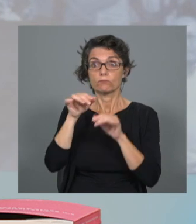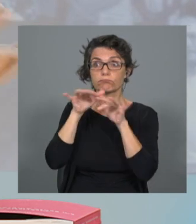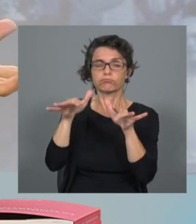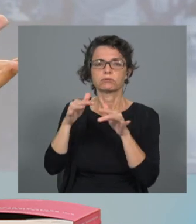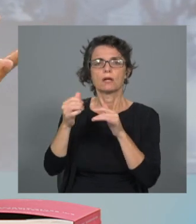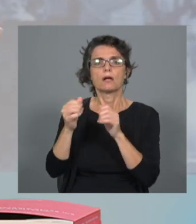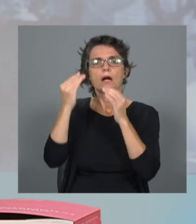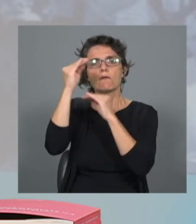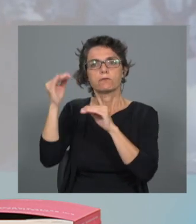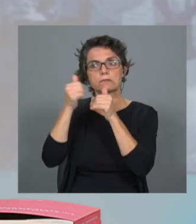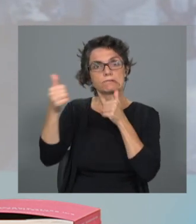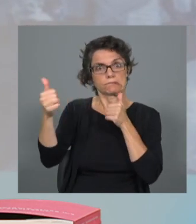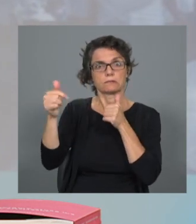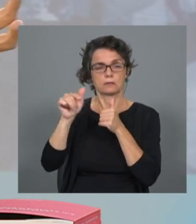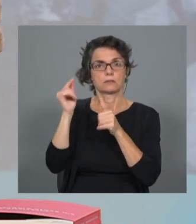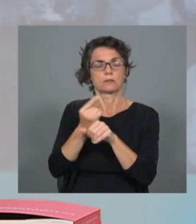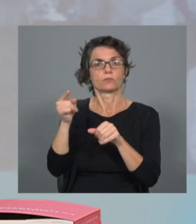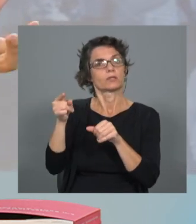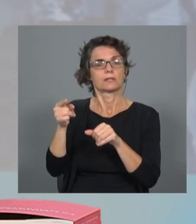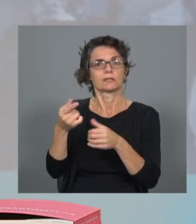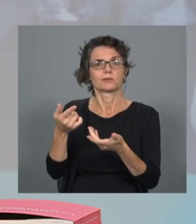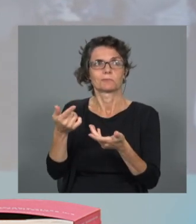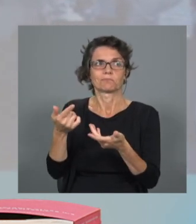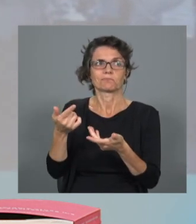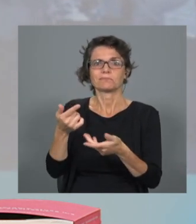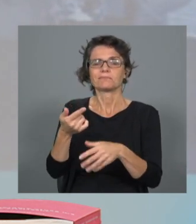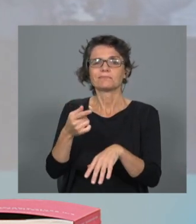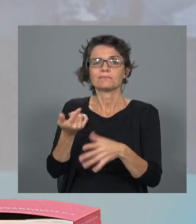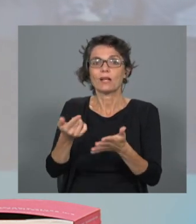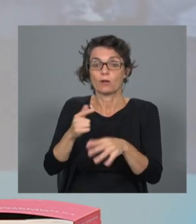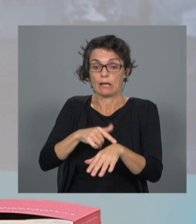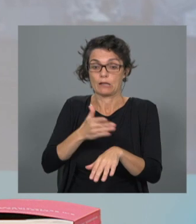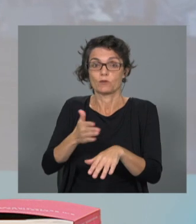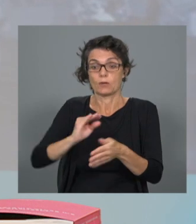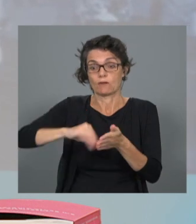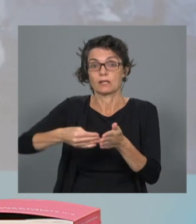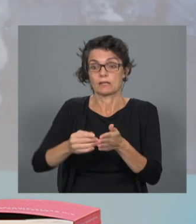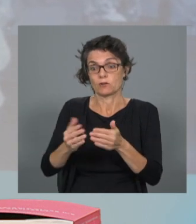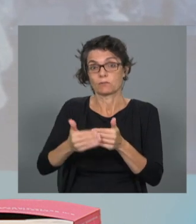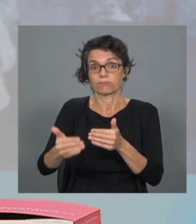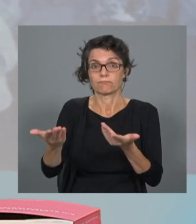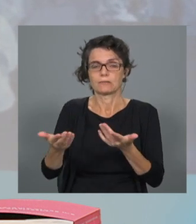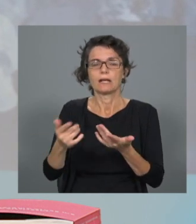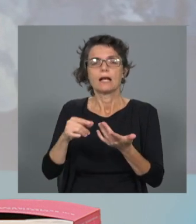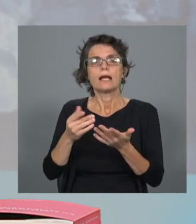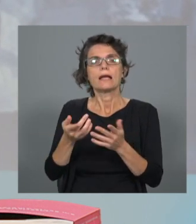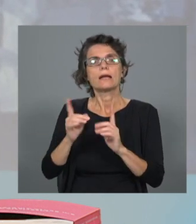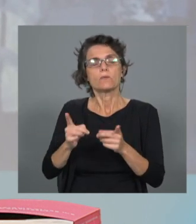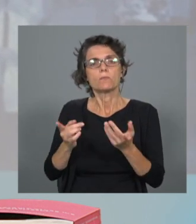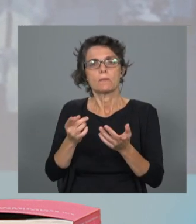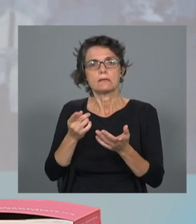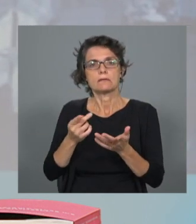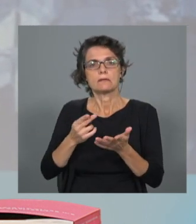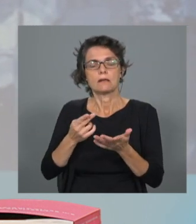que tem é o tempo, é o tempo agora das inscrições, e vamos começar agora com a Escola de Leigos. A Escola de